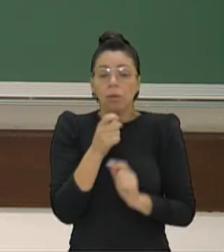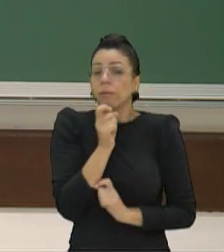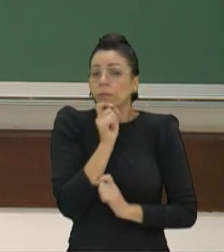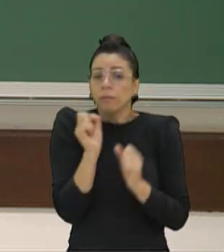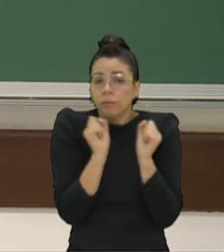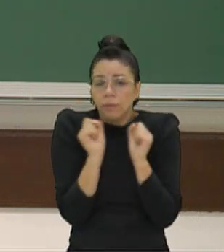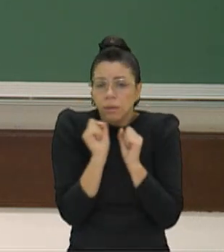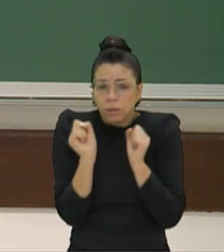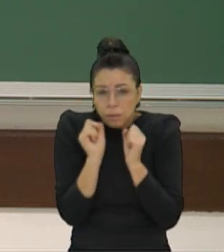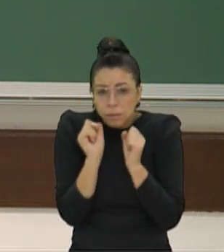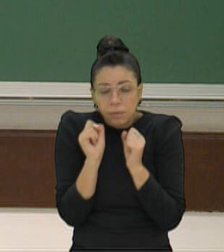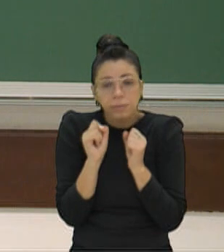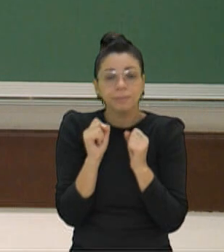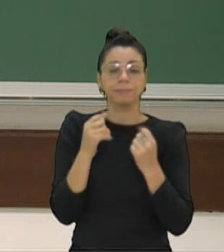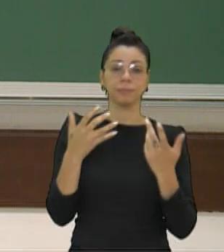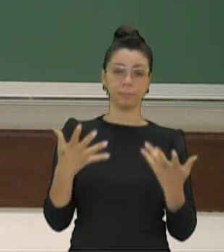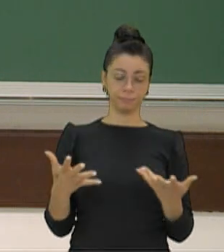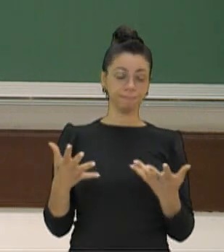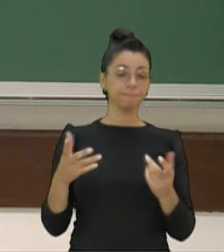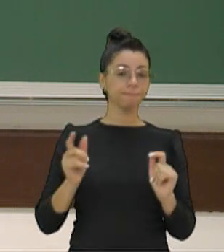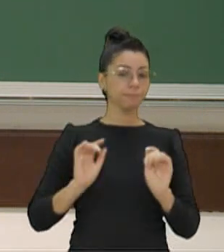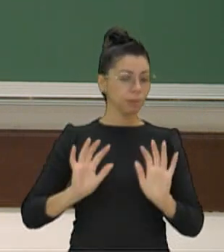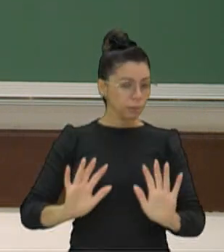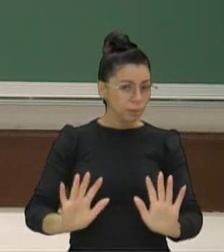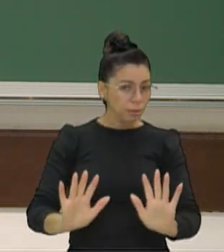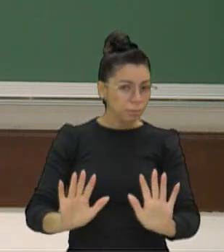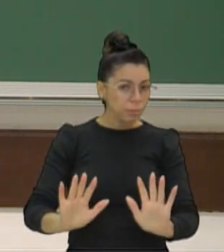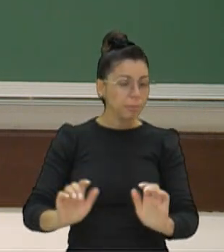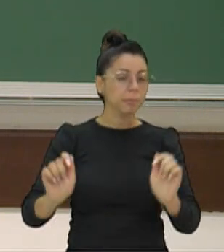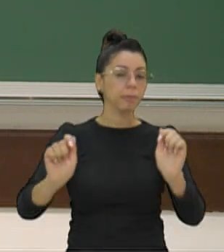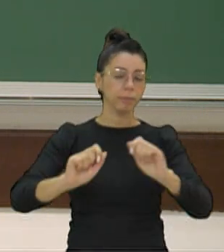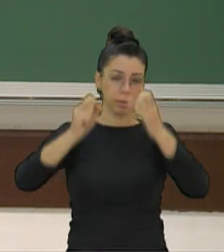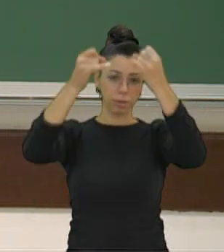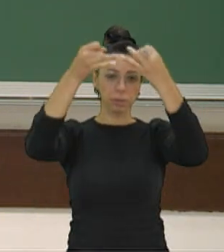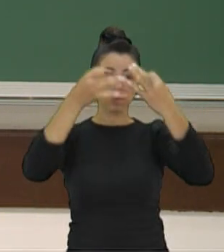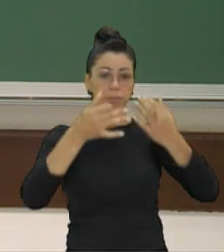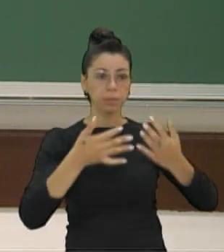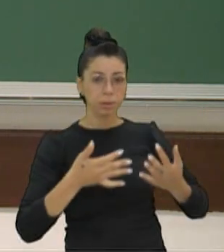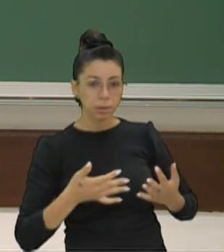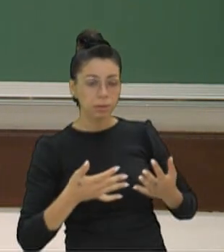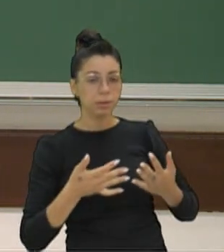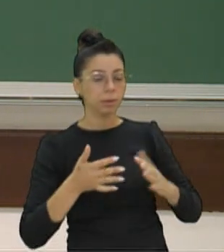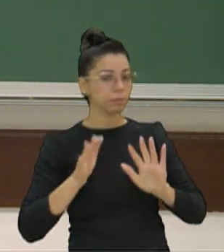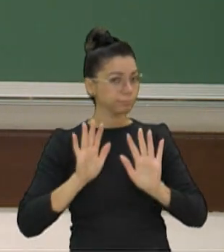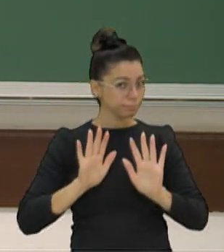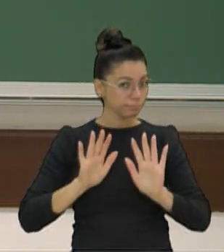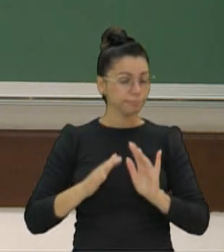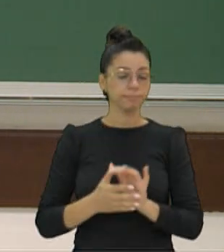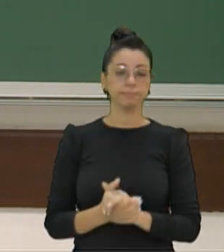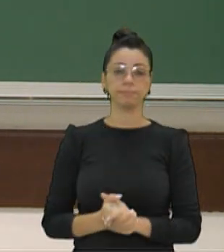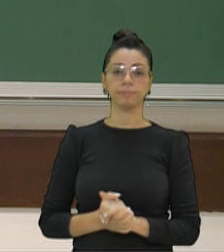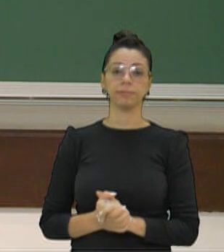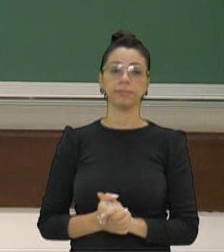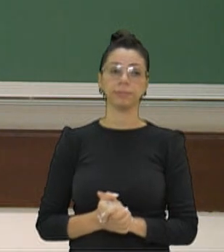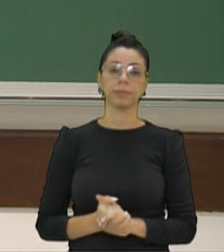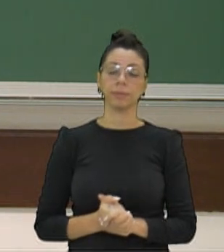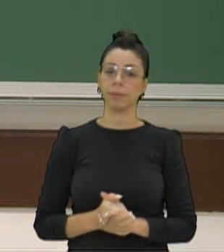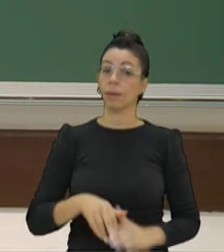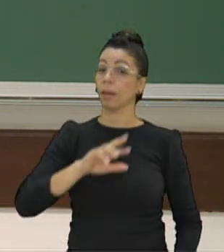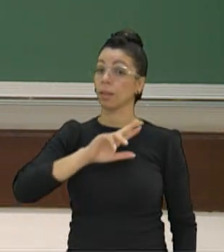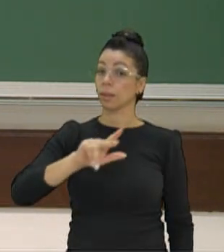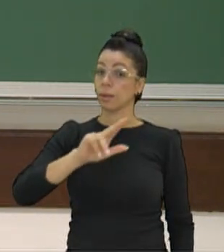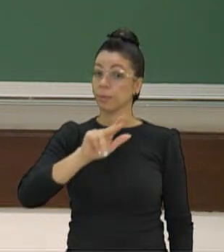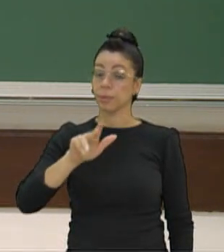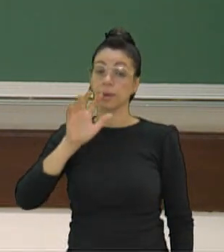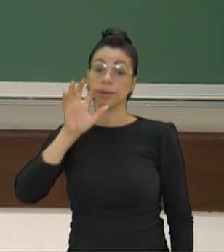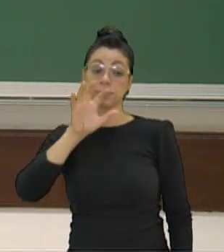isso, então vamos fazer algumas observações, vamos fazer uma correção aqui. Na realidade, não é